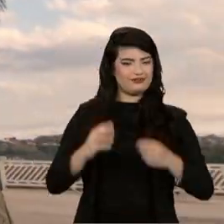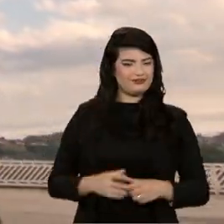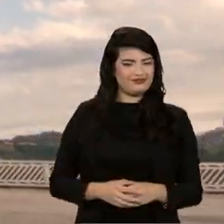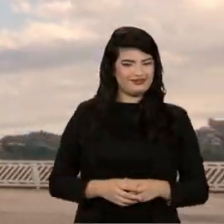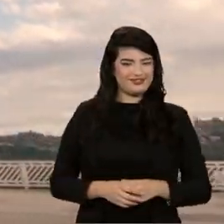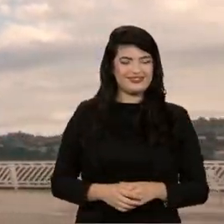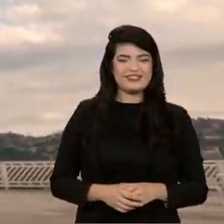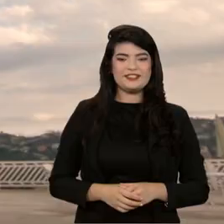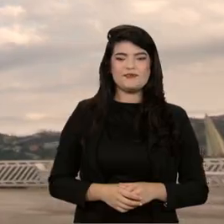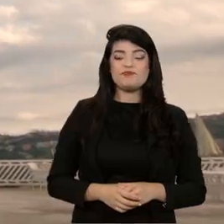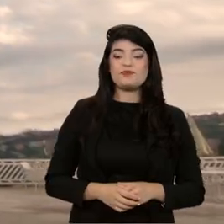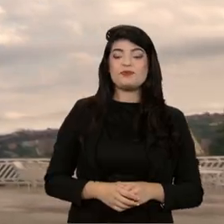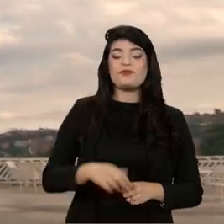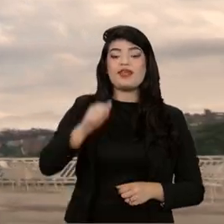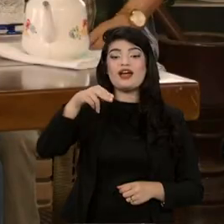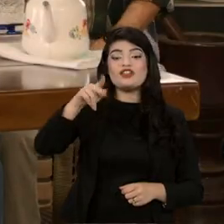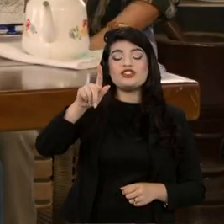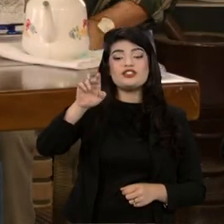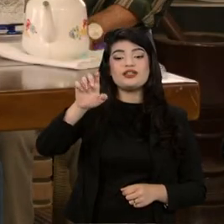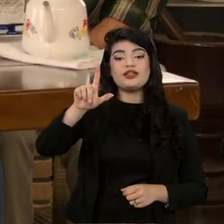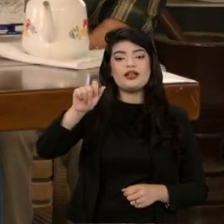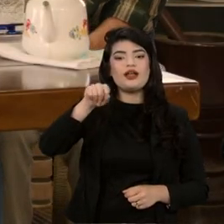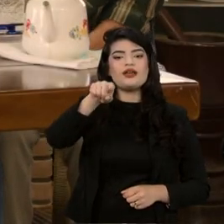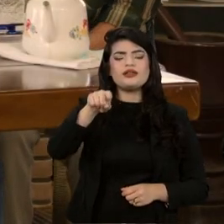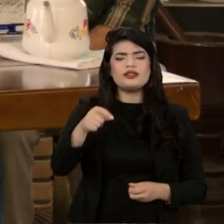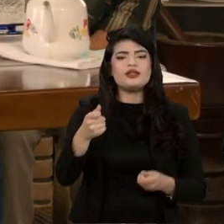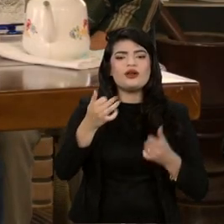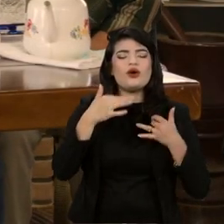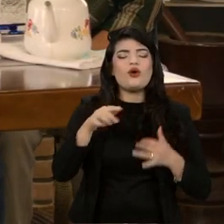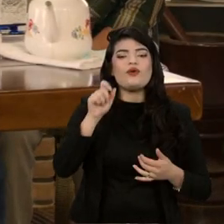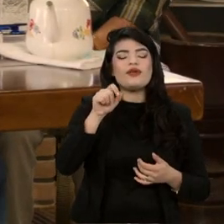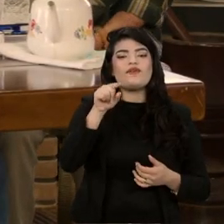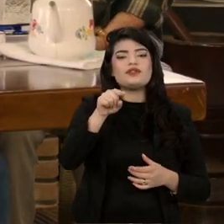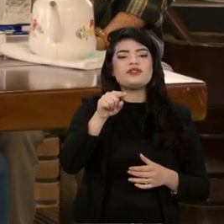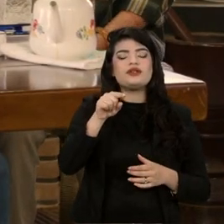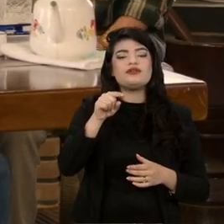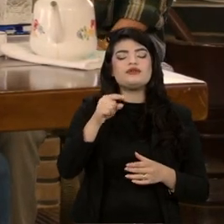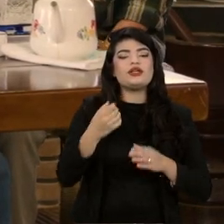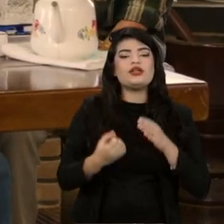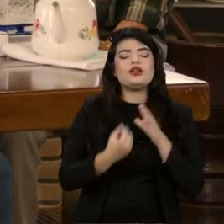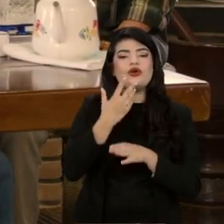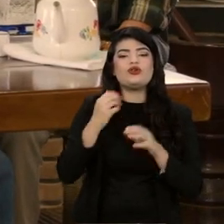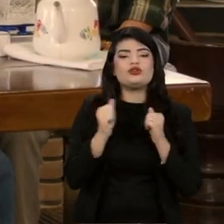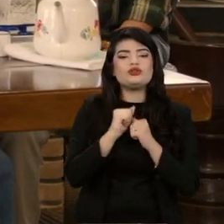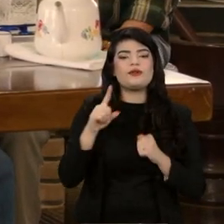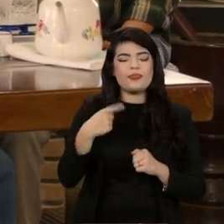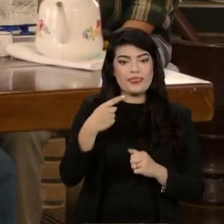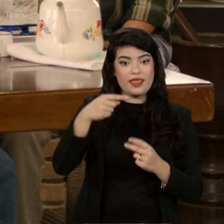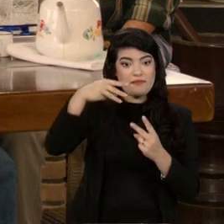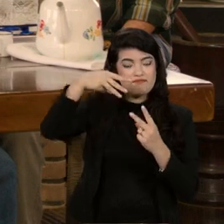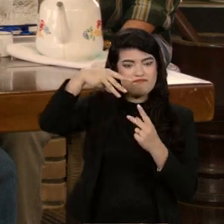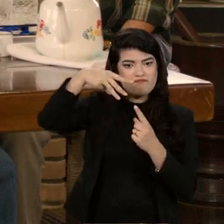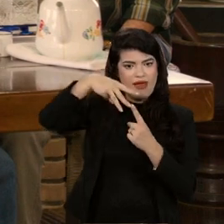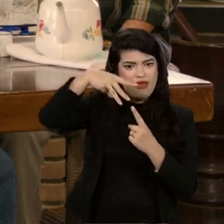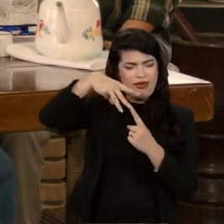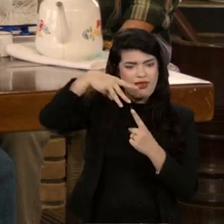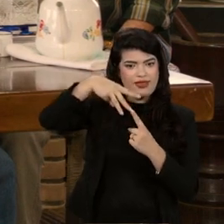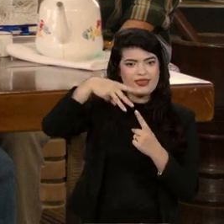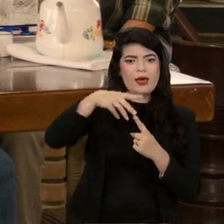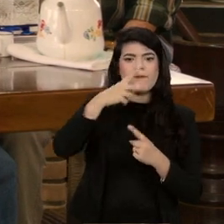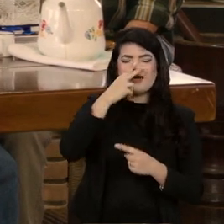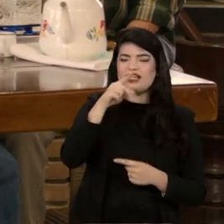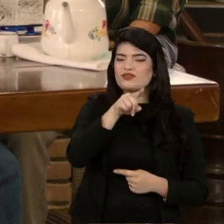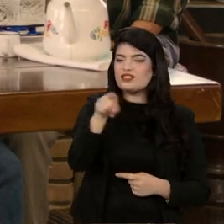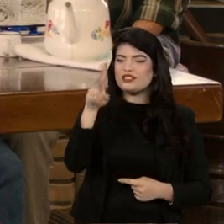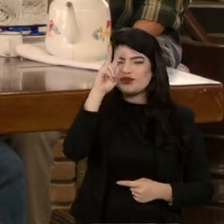Ô, Ângela, fala de algum jingle que você gravou aí pra nós. McDonald's. Talvez muitos da banda